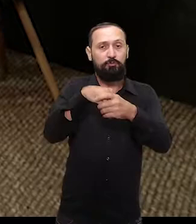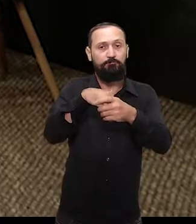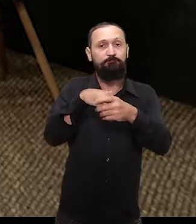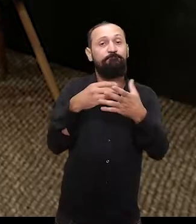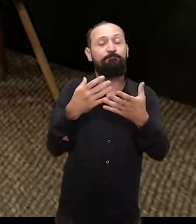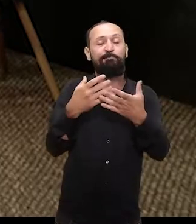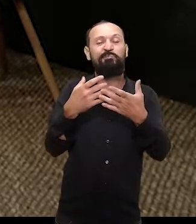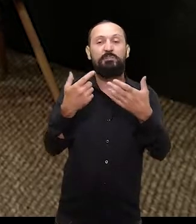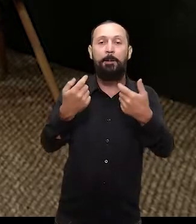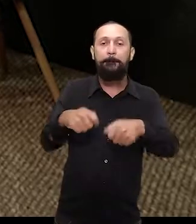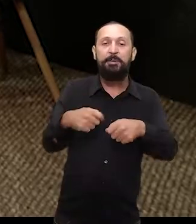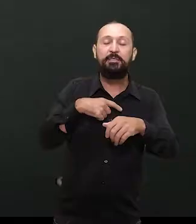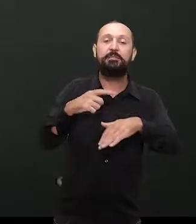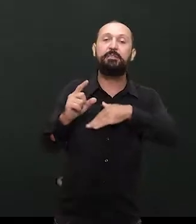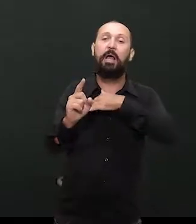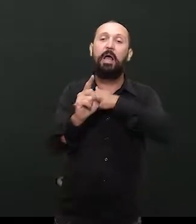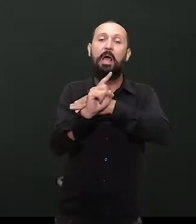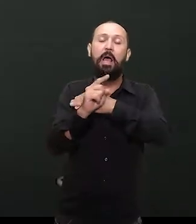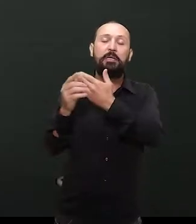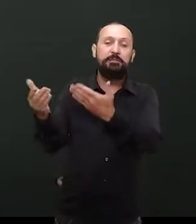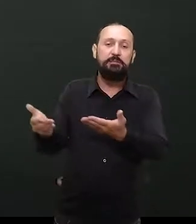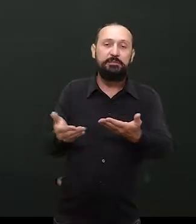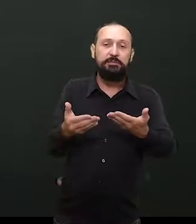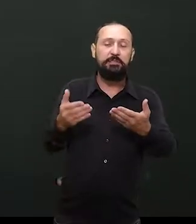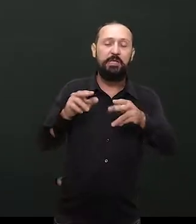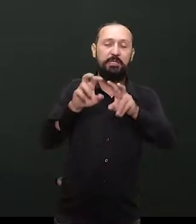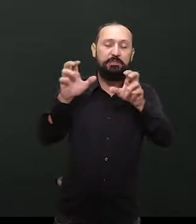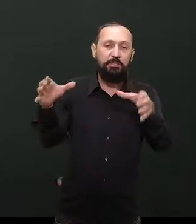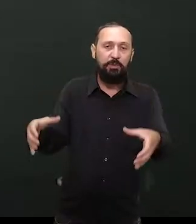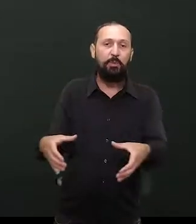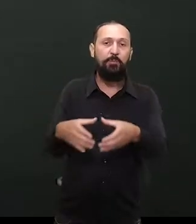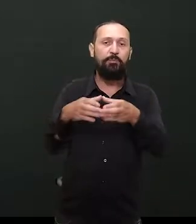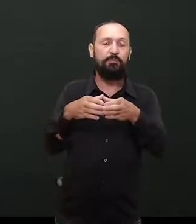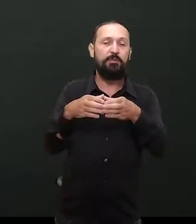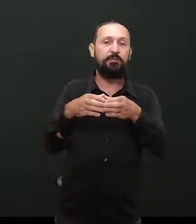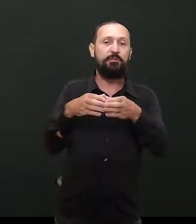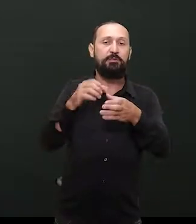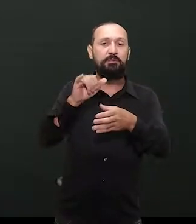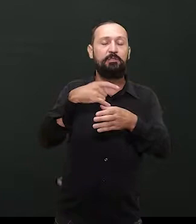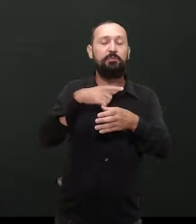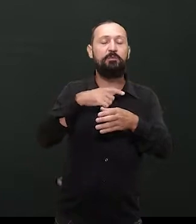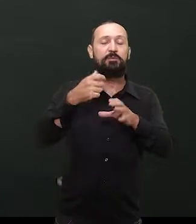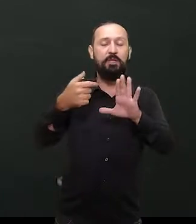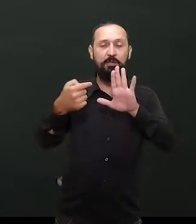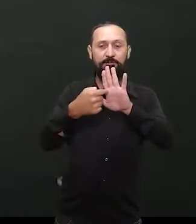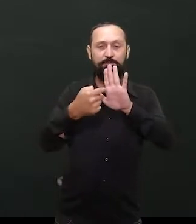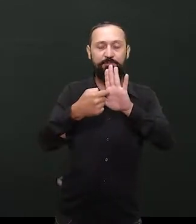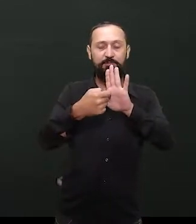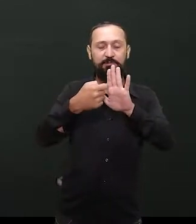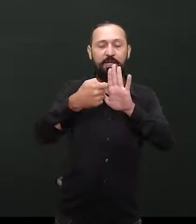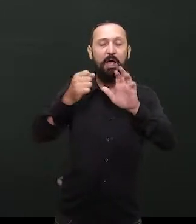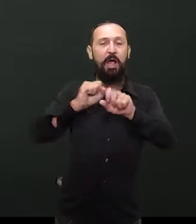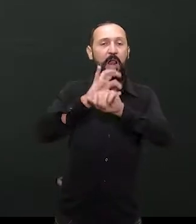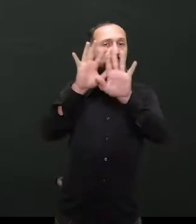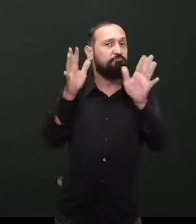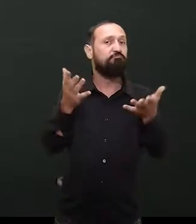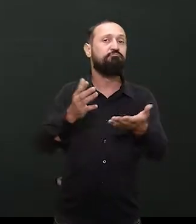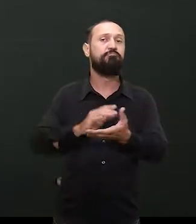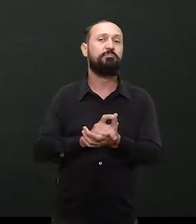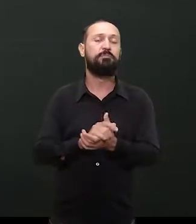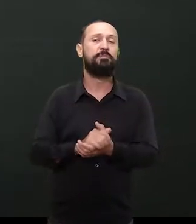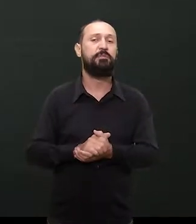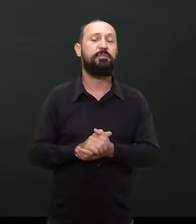acabamos e devemos acolher também esse público apesar de não está expresso na lei Maria da Penha